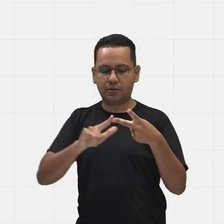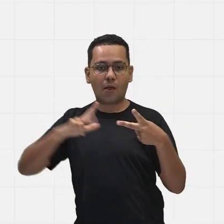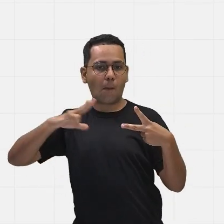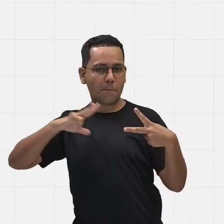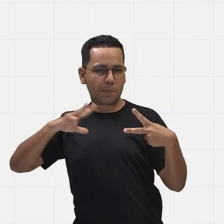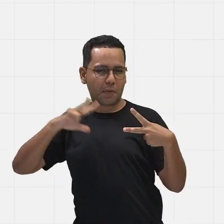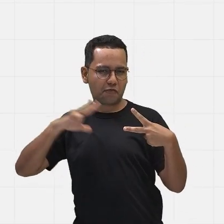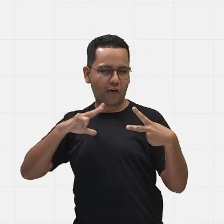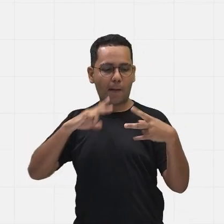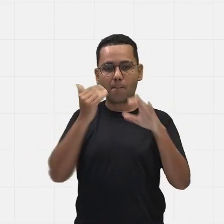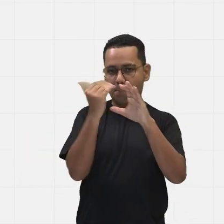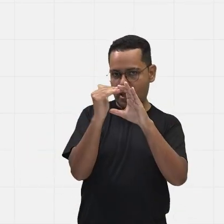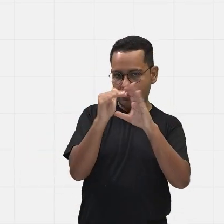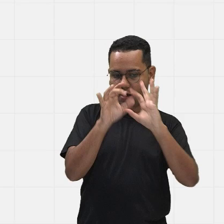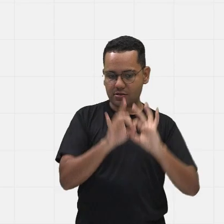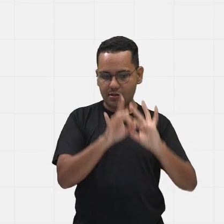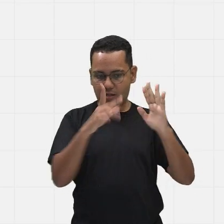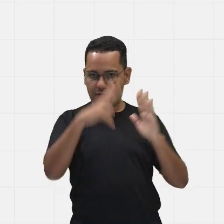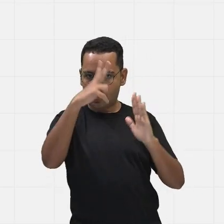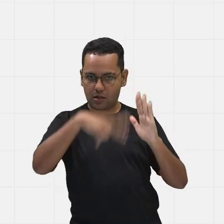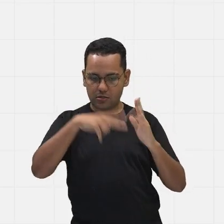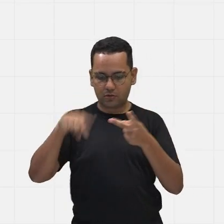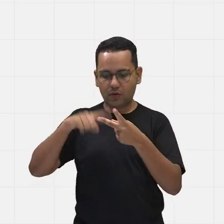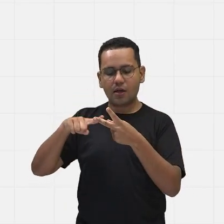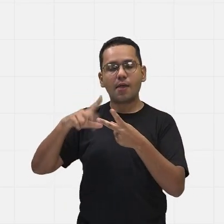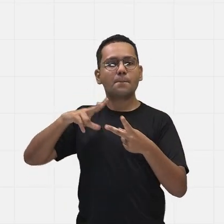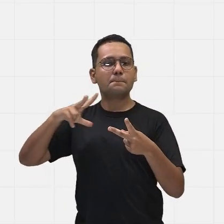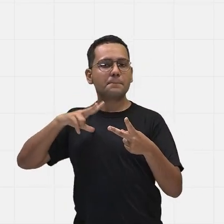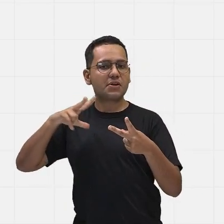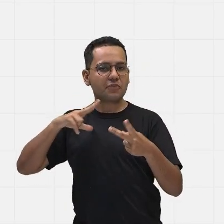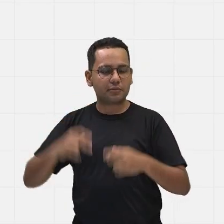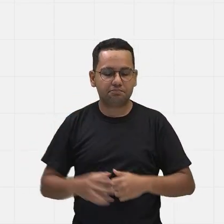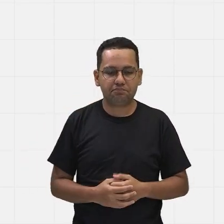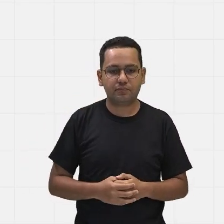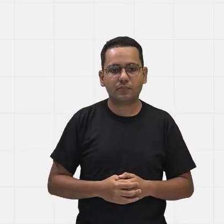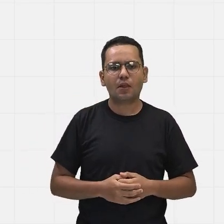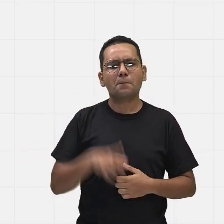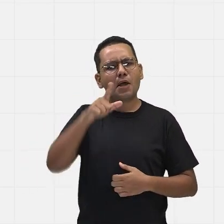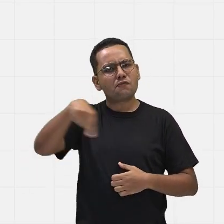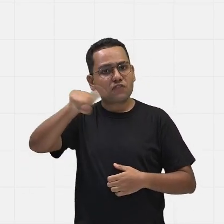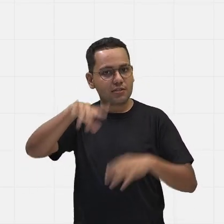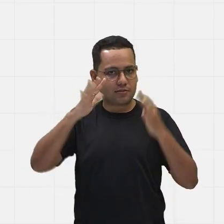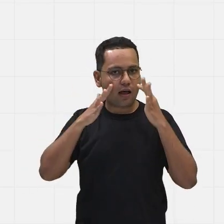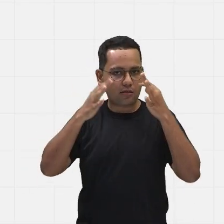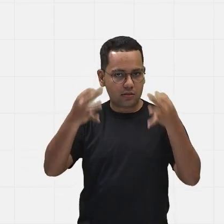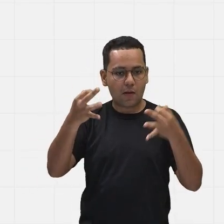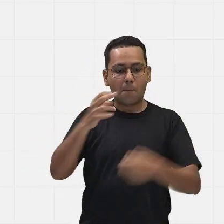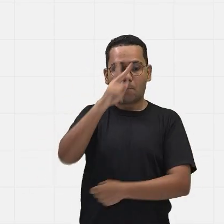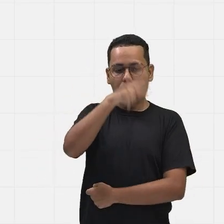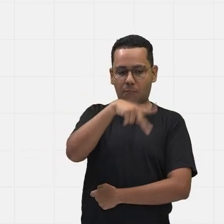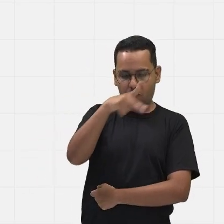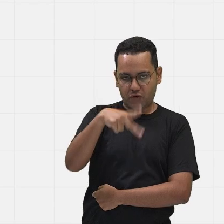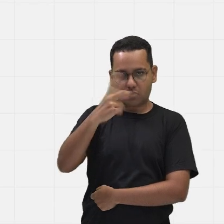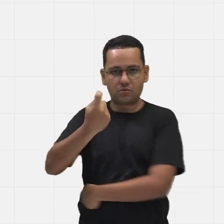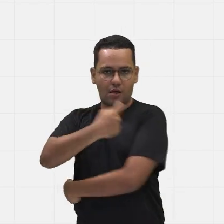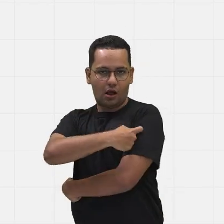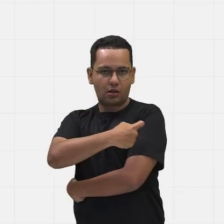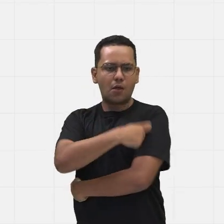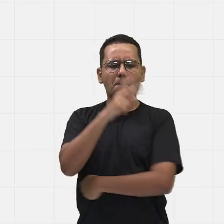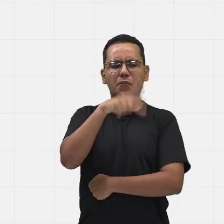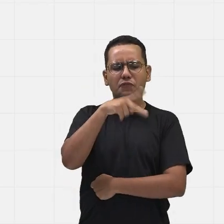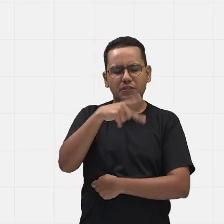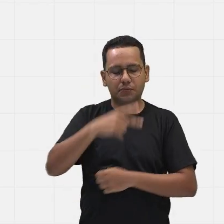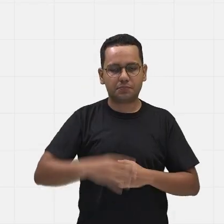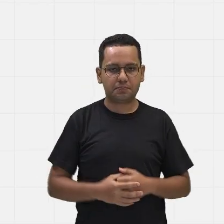do professor e dos alunos quanto ao uso dos mesmos. Tudo que você escrever, professor, no chat público, todas as pessoas